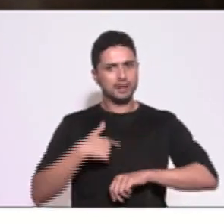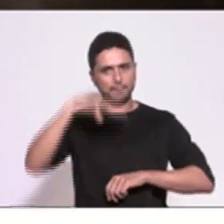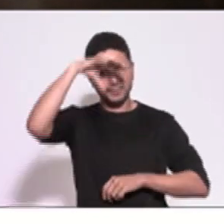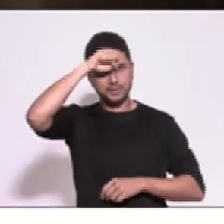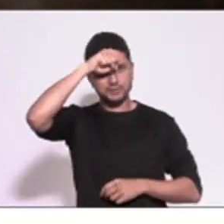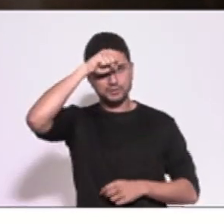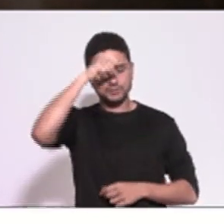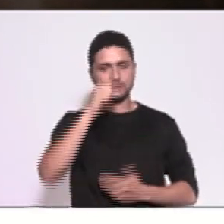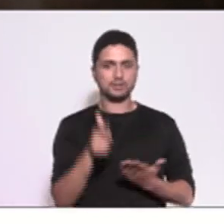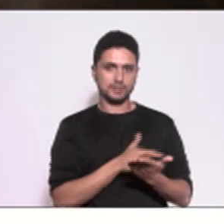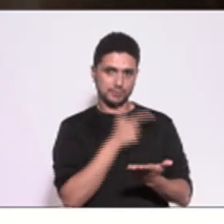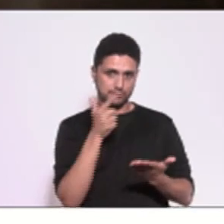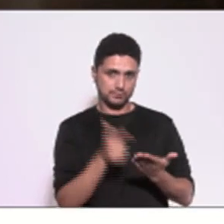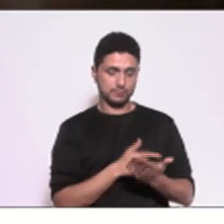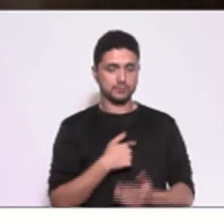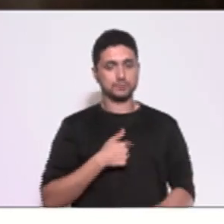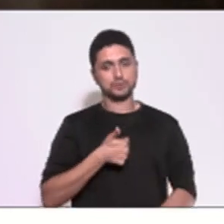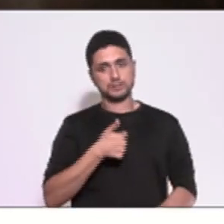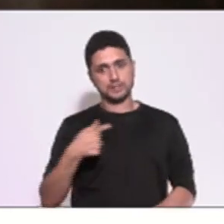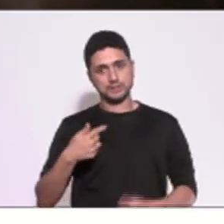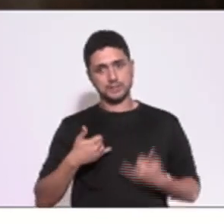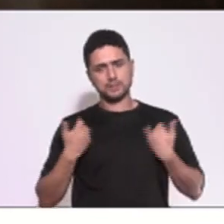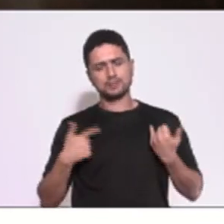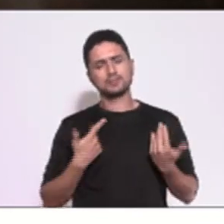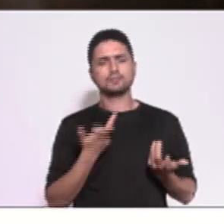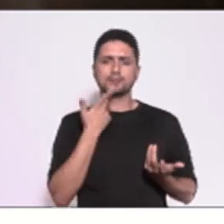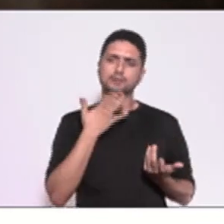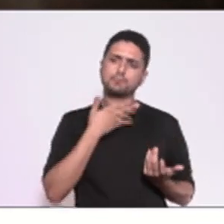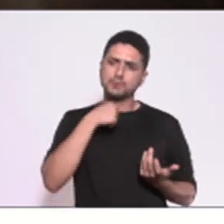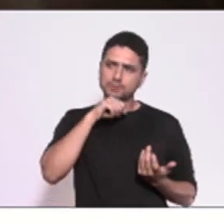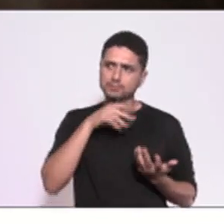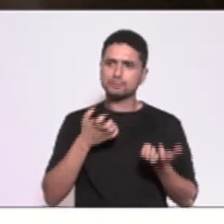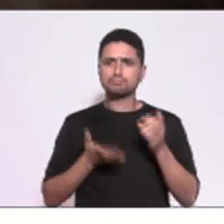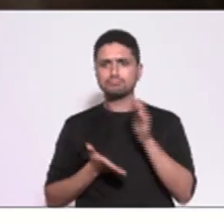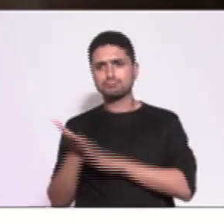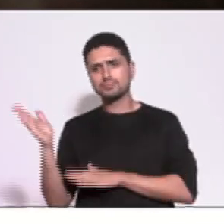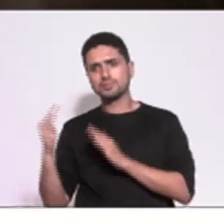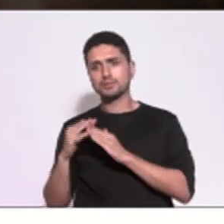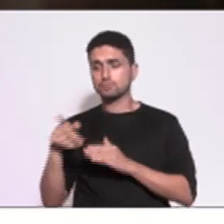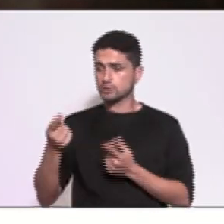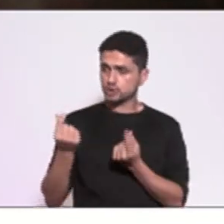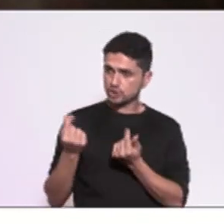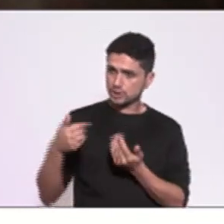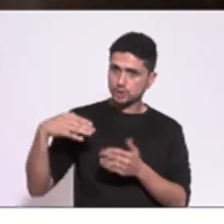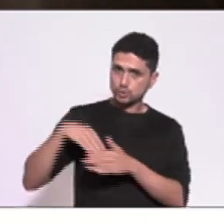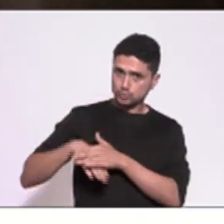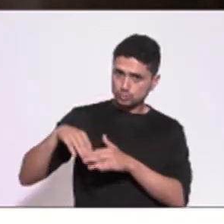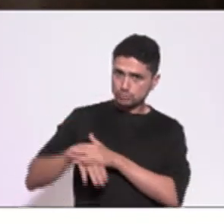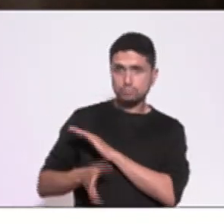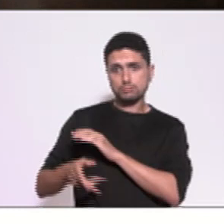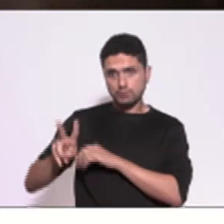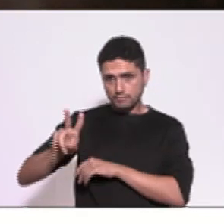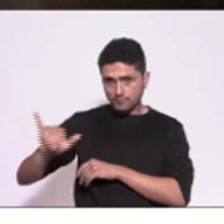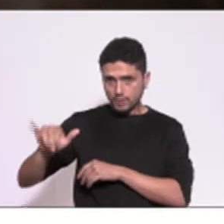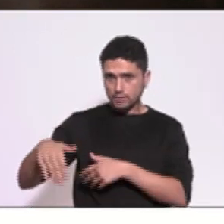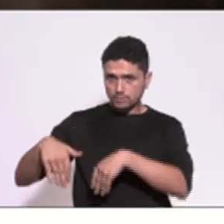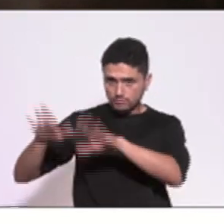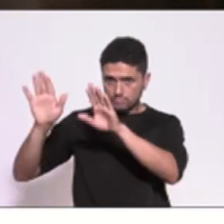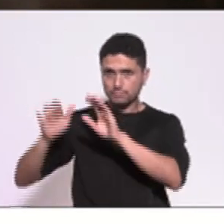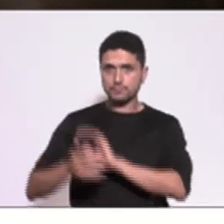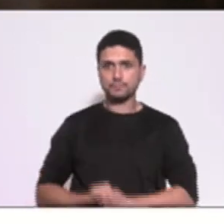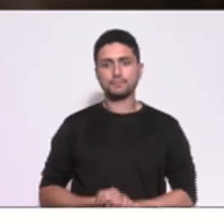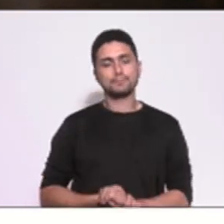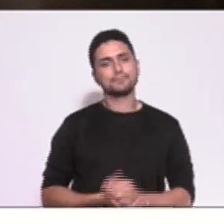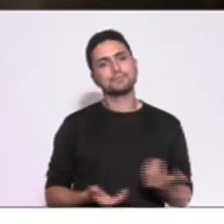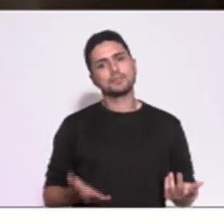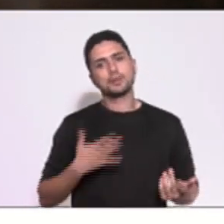falei para o meu pai que eu queria sair de casa. Ele disse, junta dinheiro e vai. Meu pai me ensinou sobre liberdade e